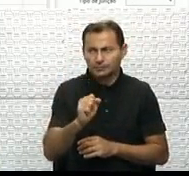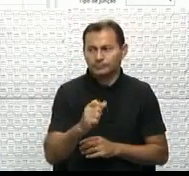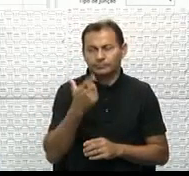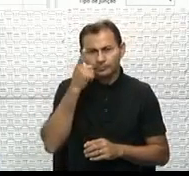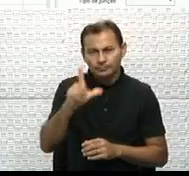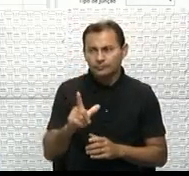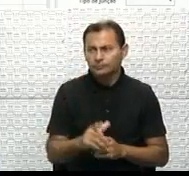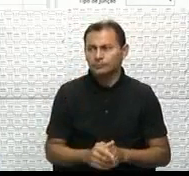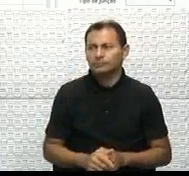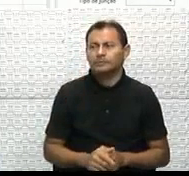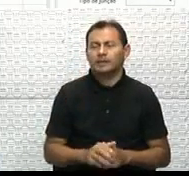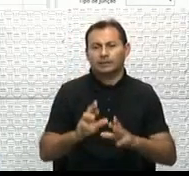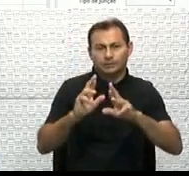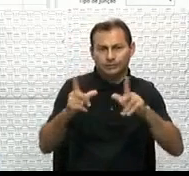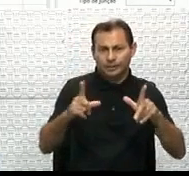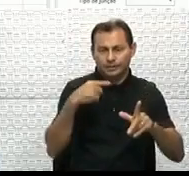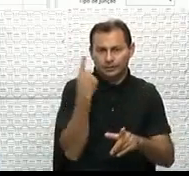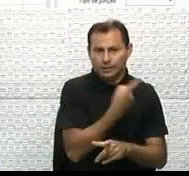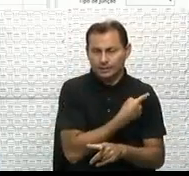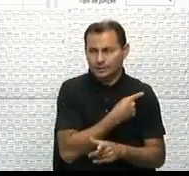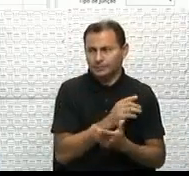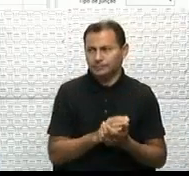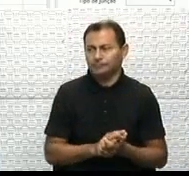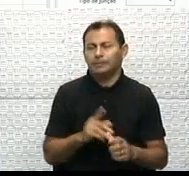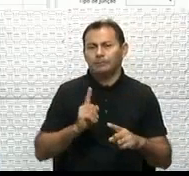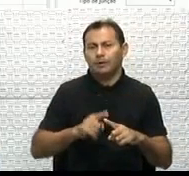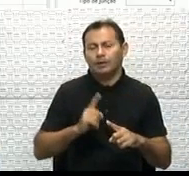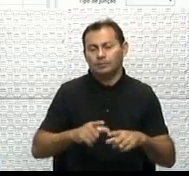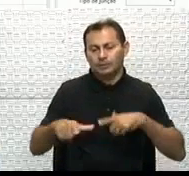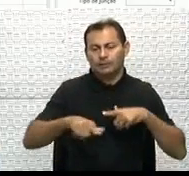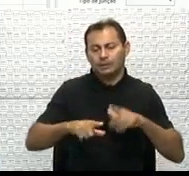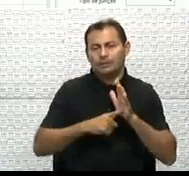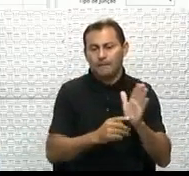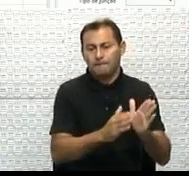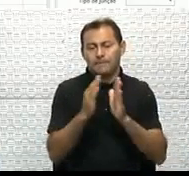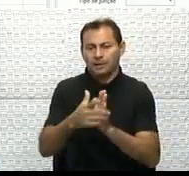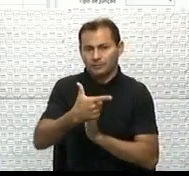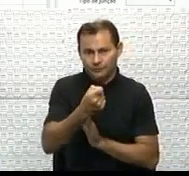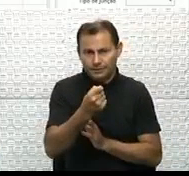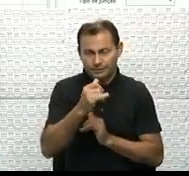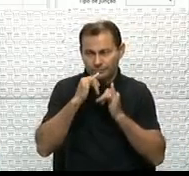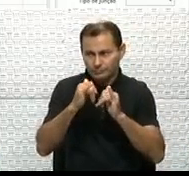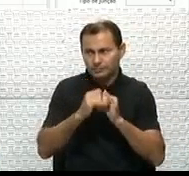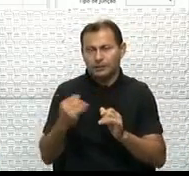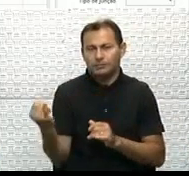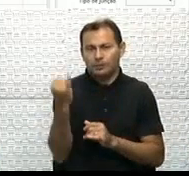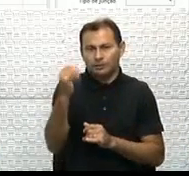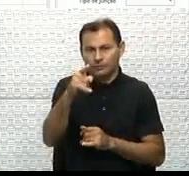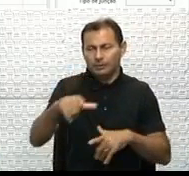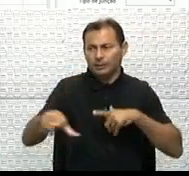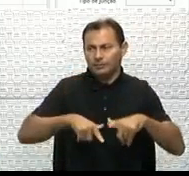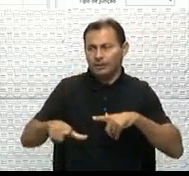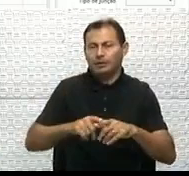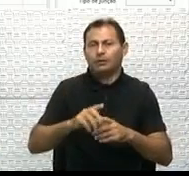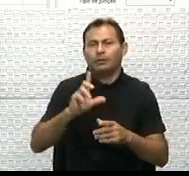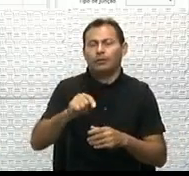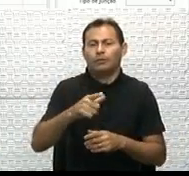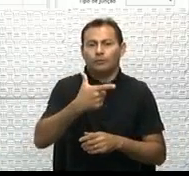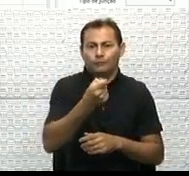que eu obtive, ela é diferente da nossa situação, porque eu trabalhei com uma parte dos 20 dados. É importante que você trabalhe com